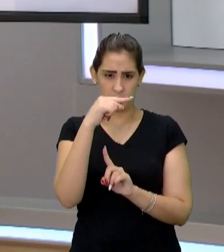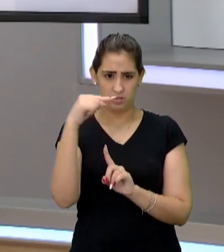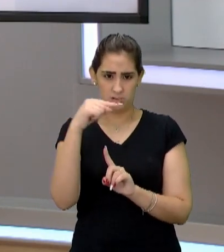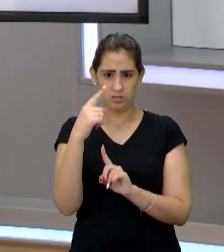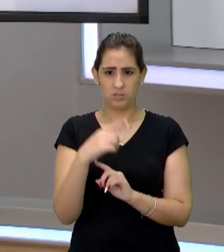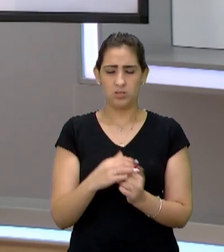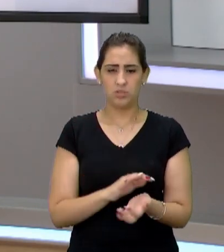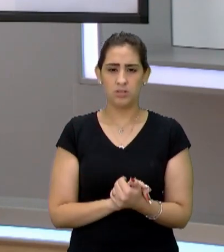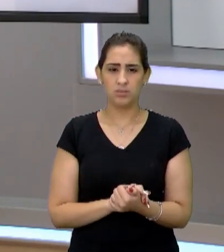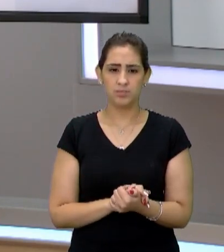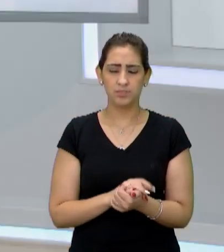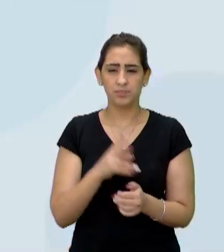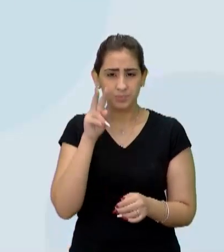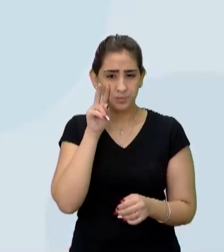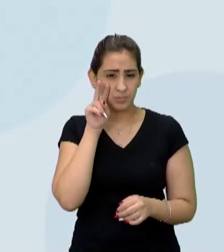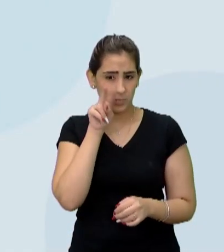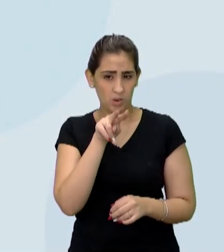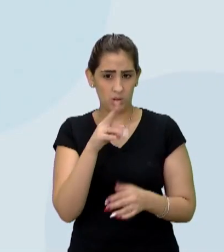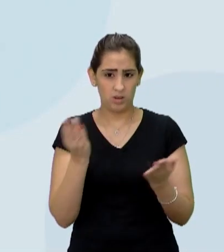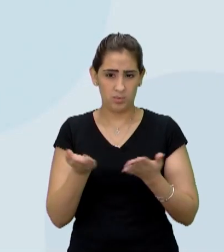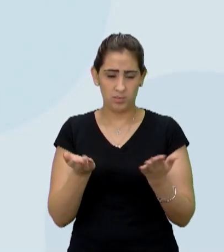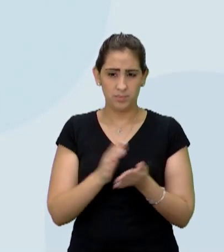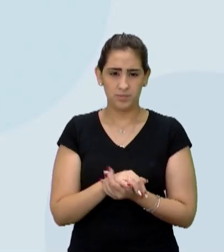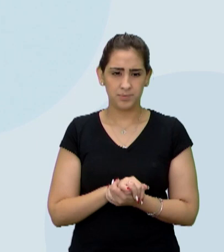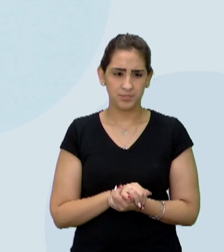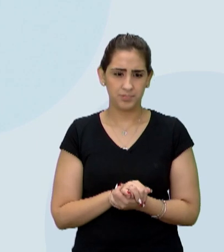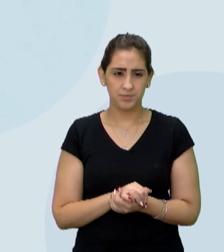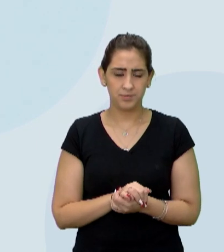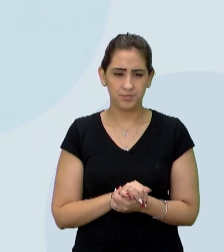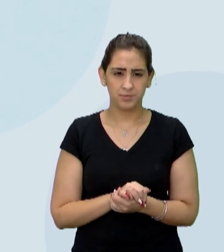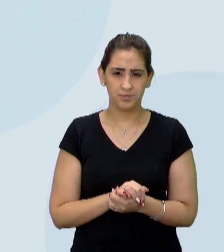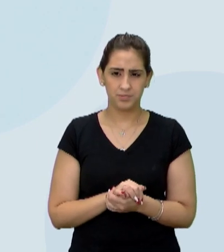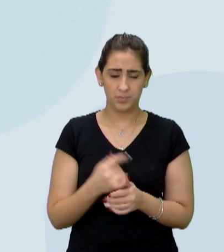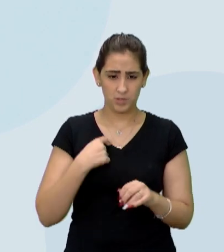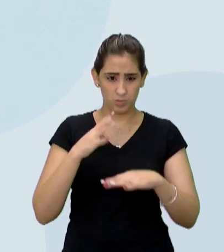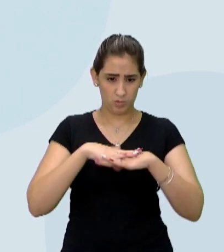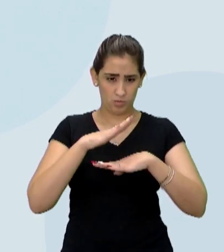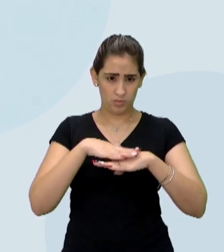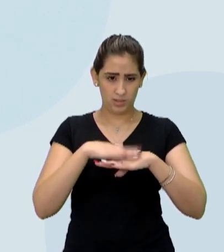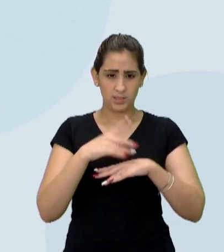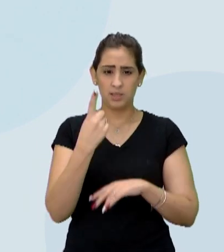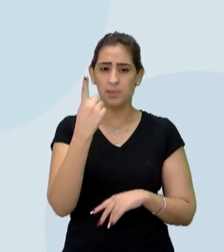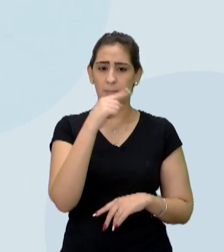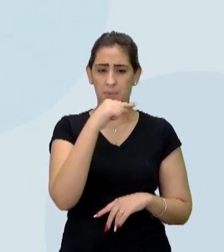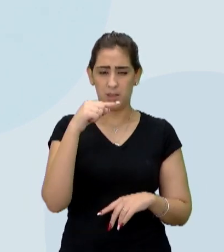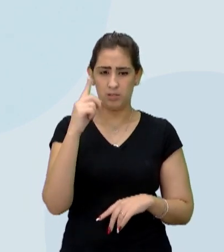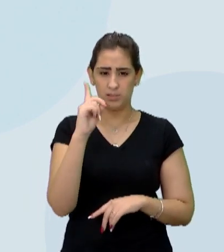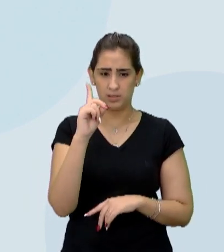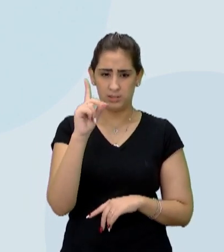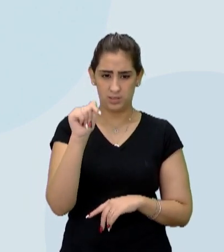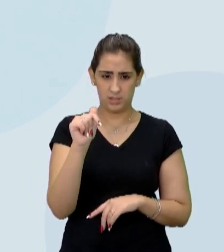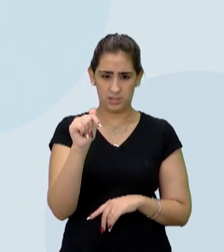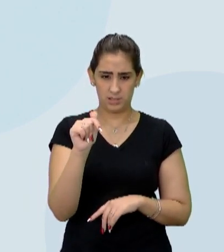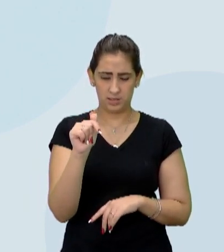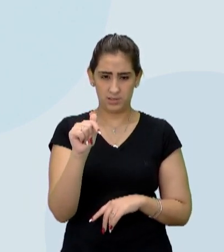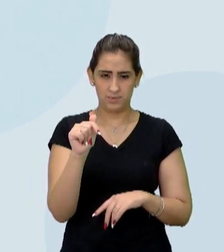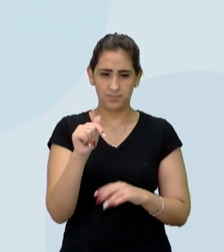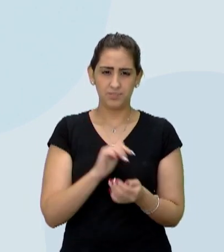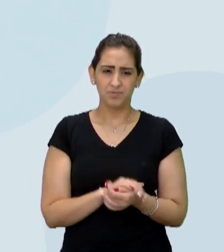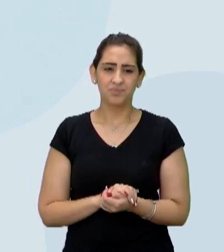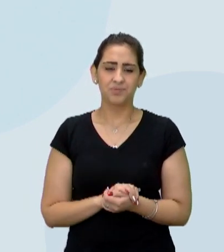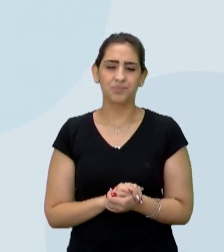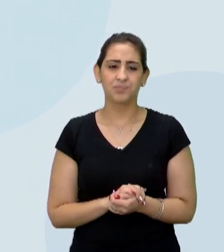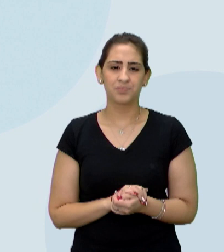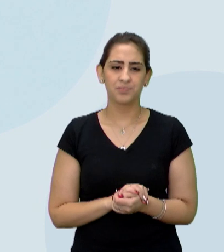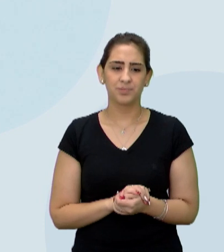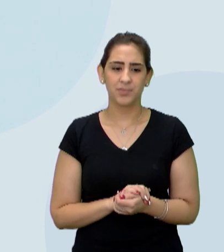tá certo? Então dá uma olhadinha aqui, ó, vou escrever aqui, ó, bonitinho, ó, vou fazer o menos 17. Opa, menos 17,